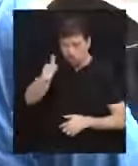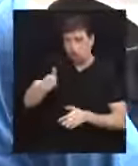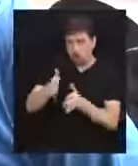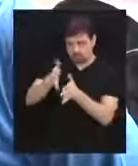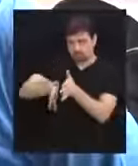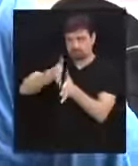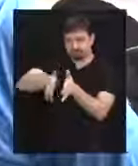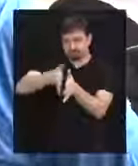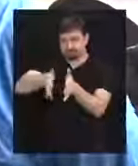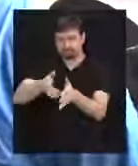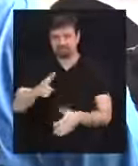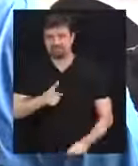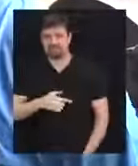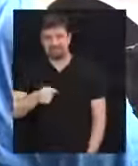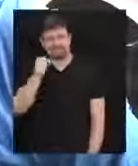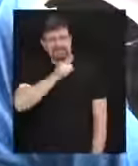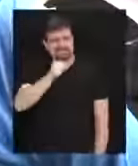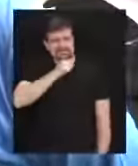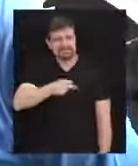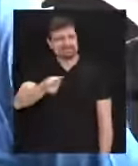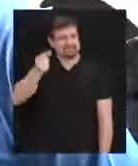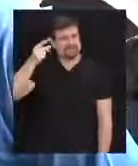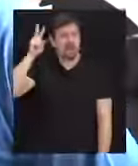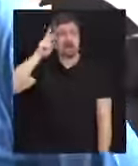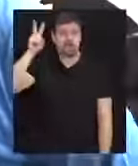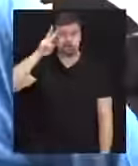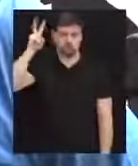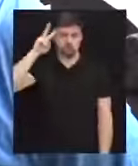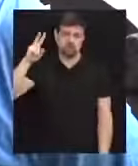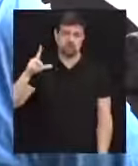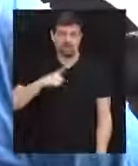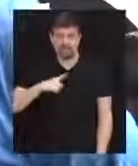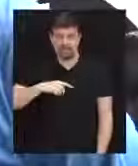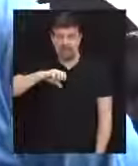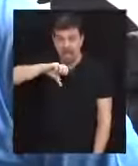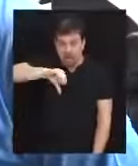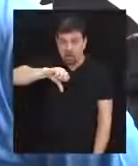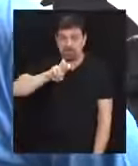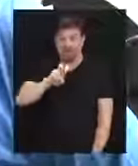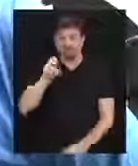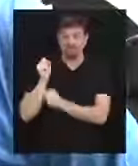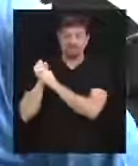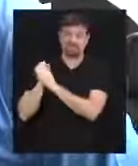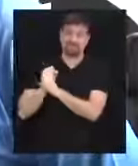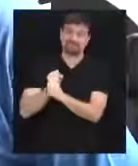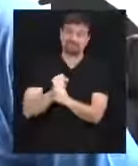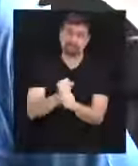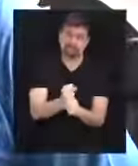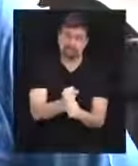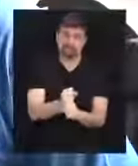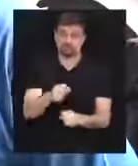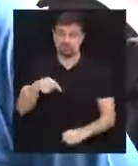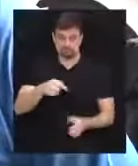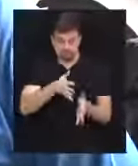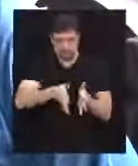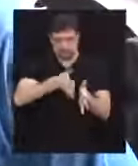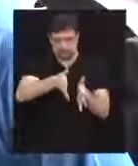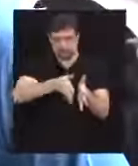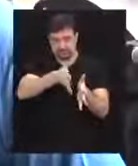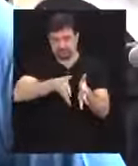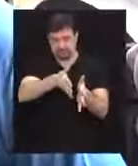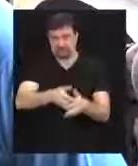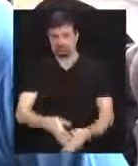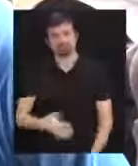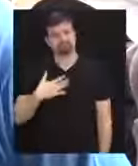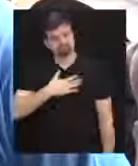também, e poder, né, trabalhar uma máquina antiga dessa, tem 95 anos ela fez agora, certo? É